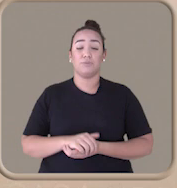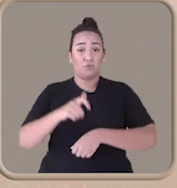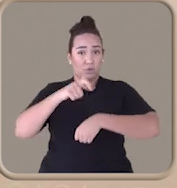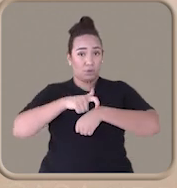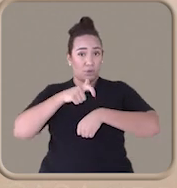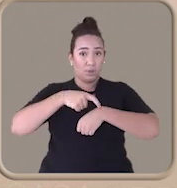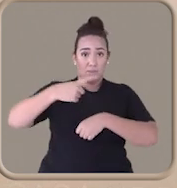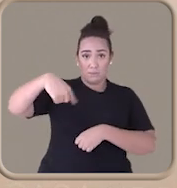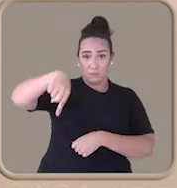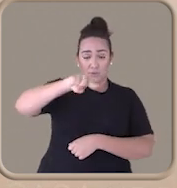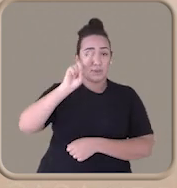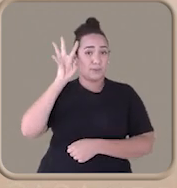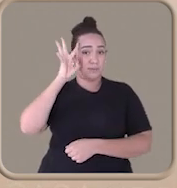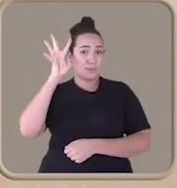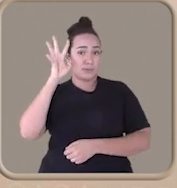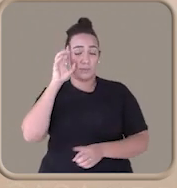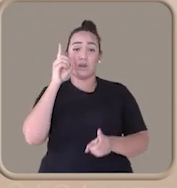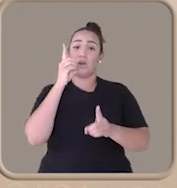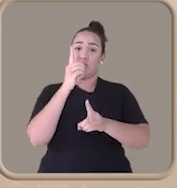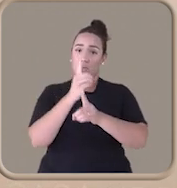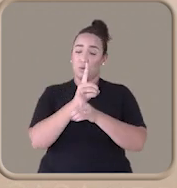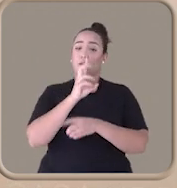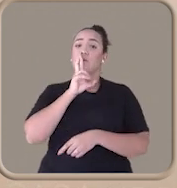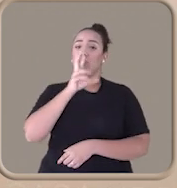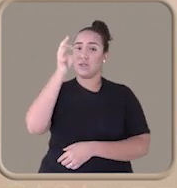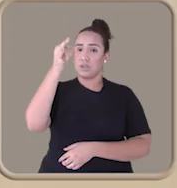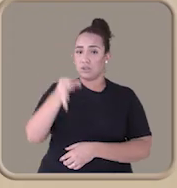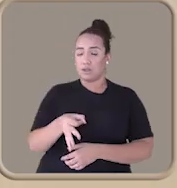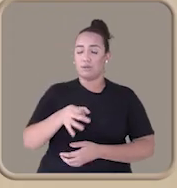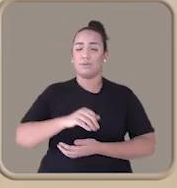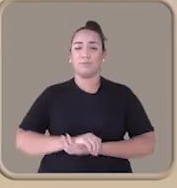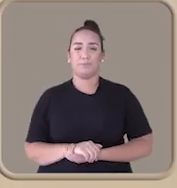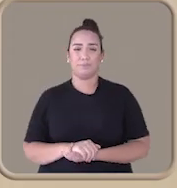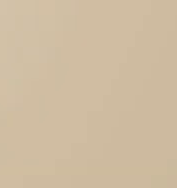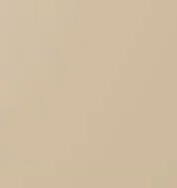dar um tempo para pensar e encontrar a resposta correta.